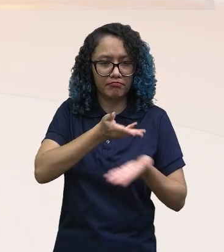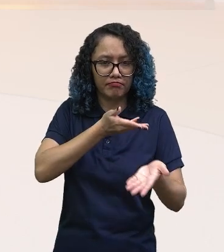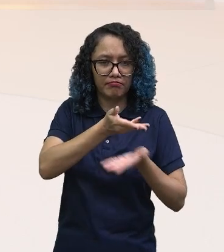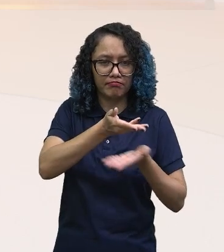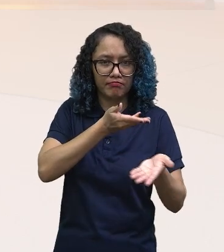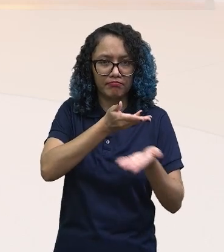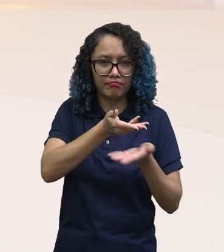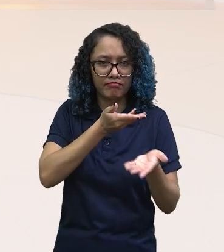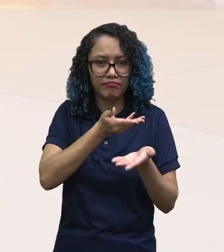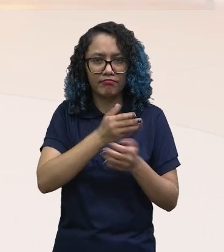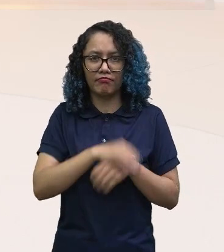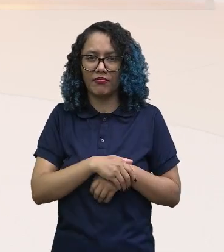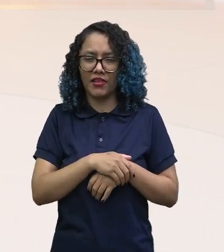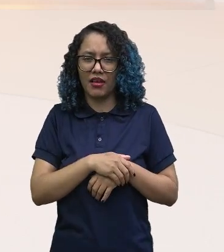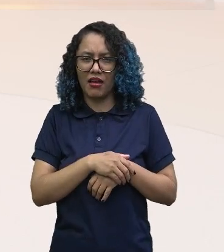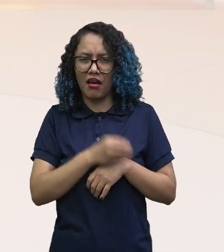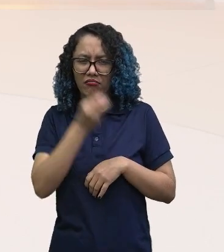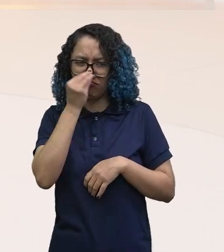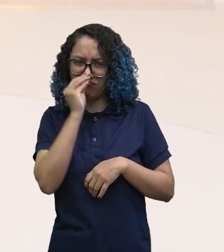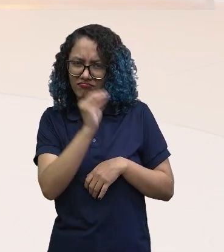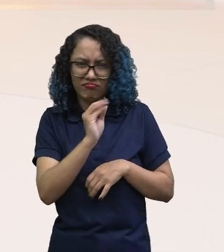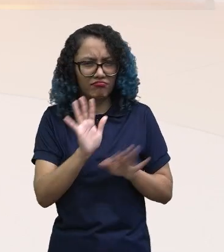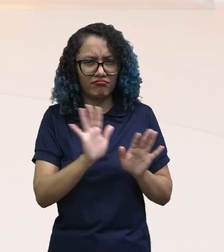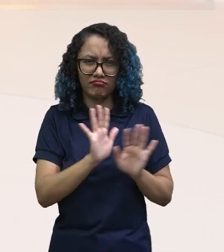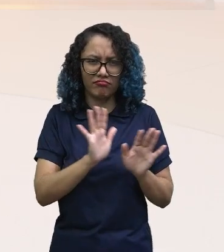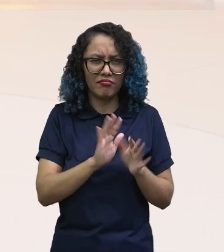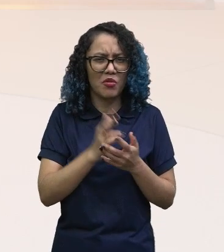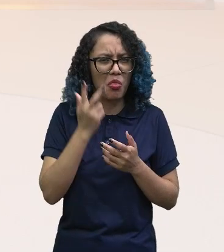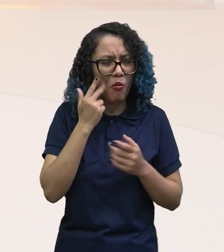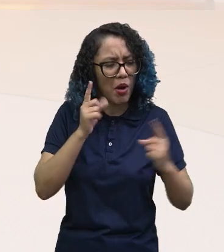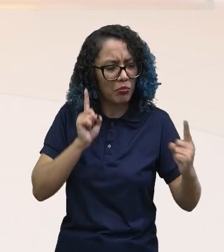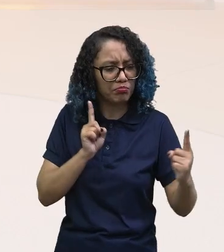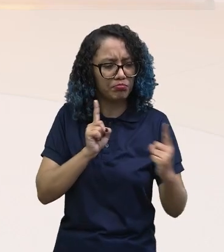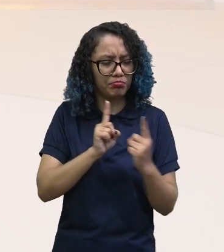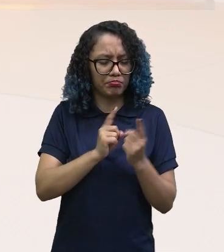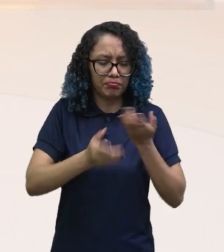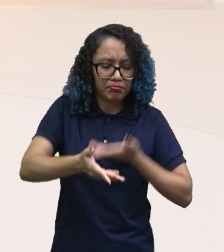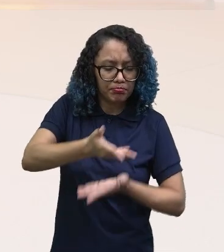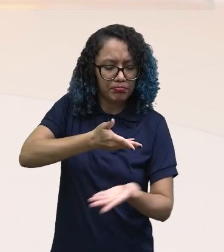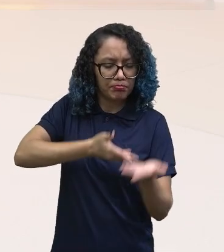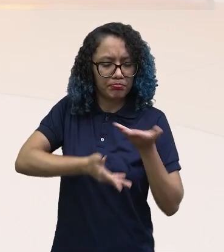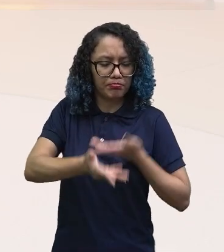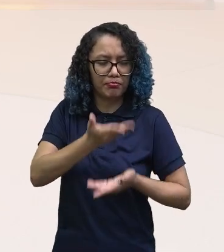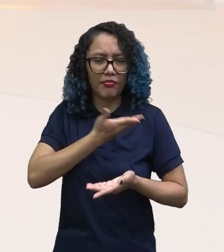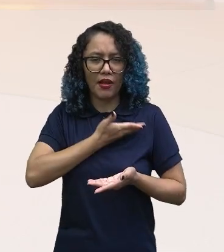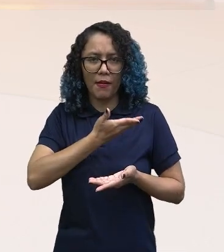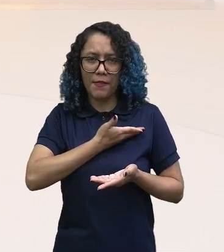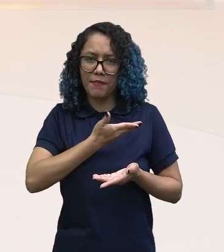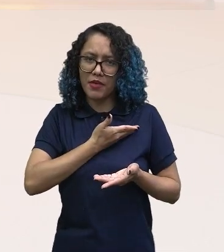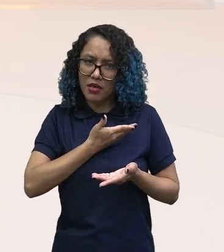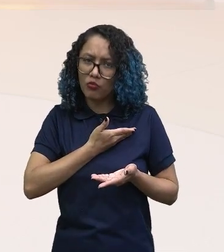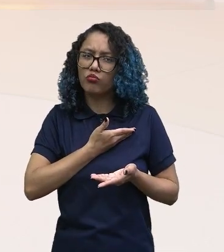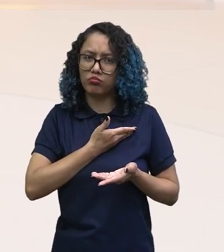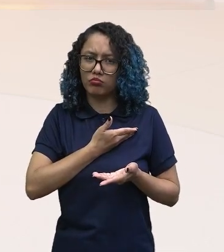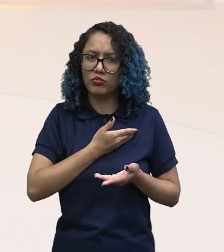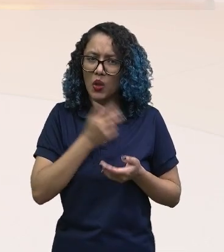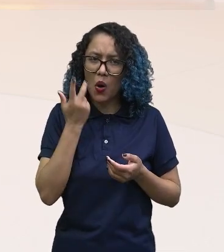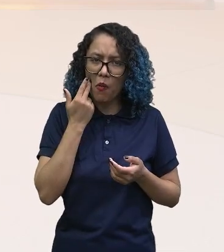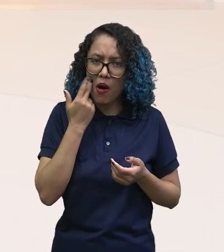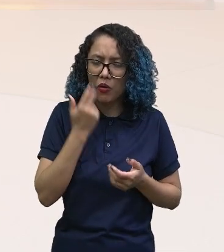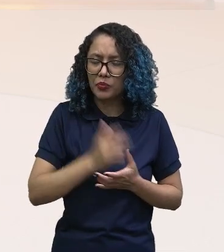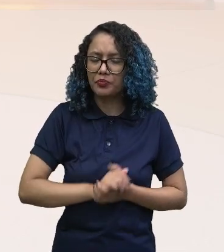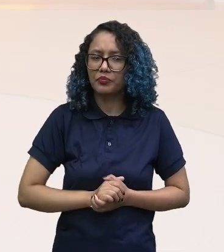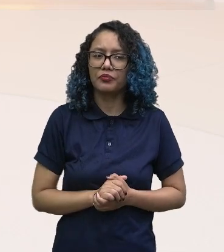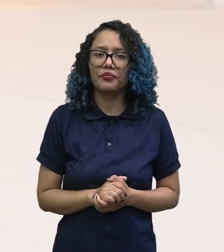abjetos ao diferente, mas sim acolher, né? Sermos fraternos, dialogar, tá bom?